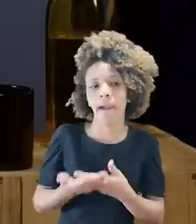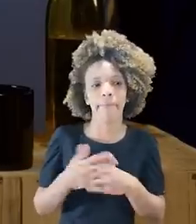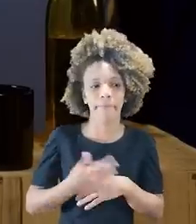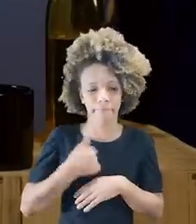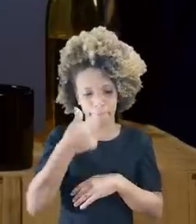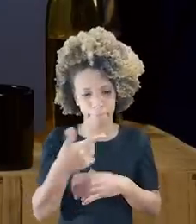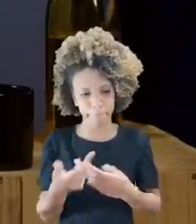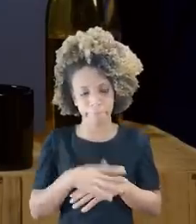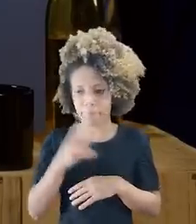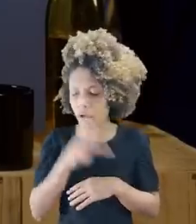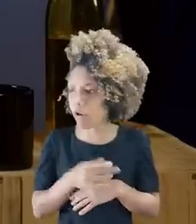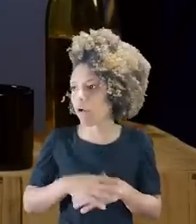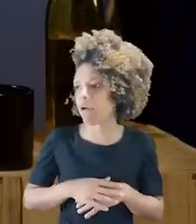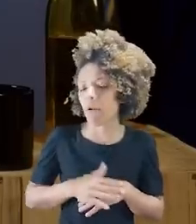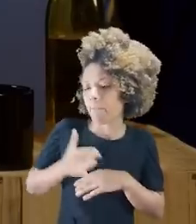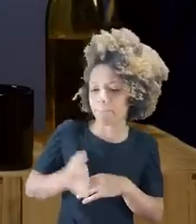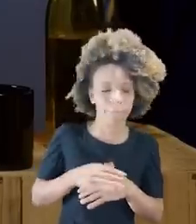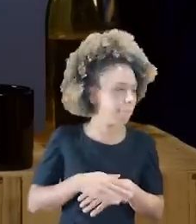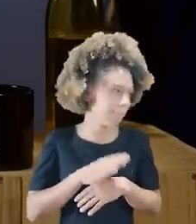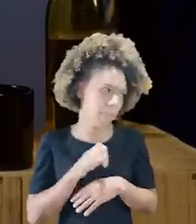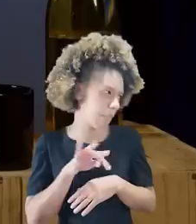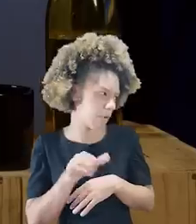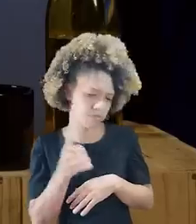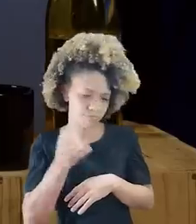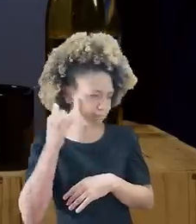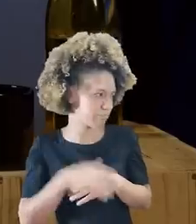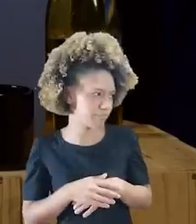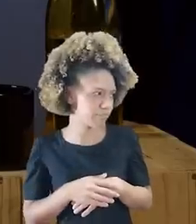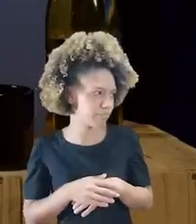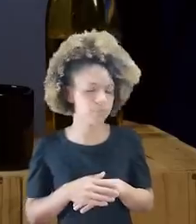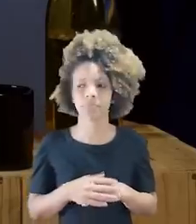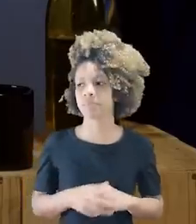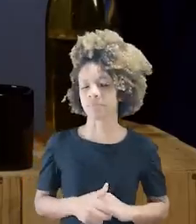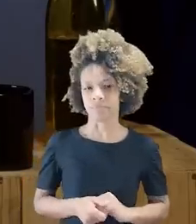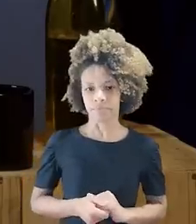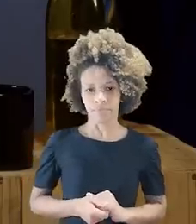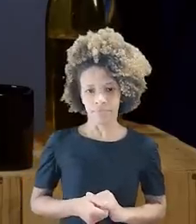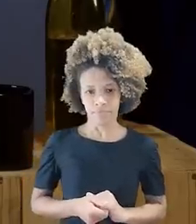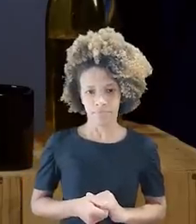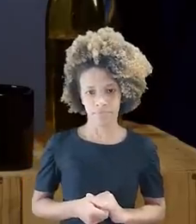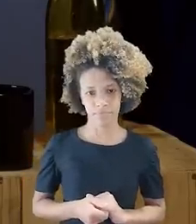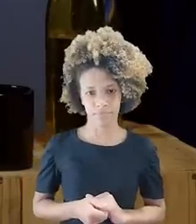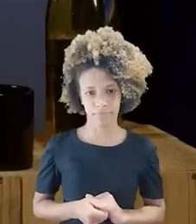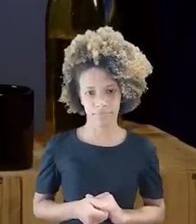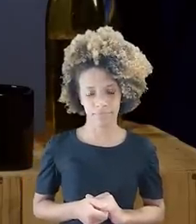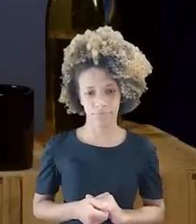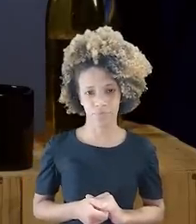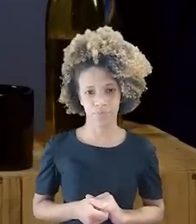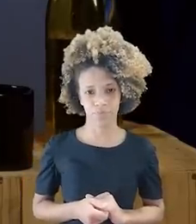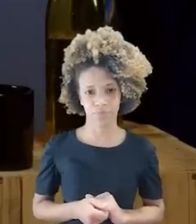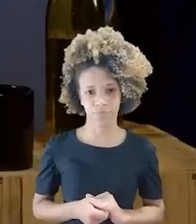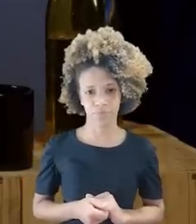de não consegui sair de casa e sempre saía muito coberta muito no calor com moletom me